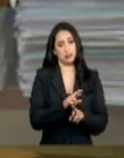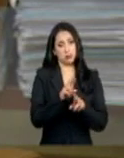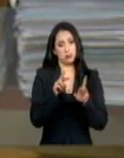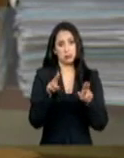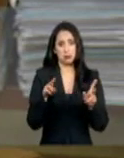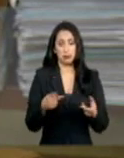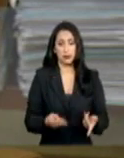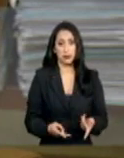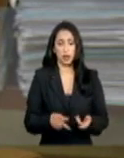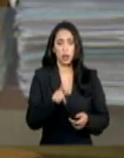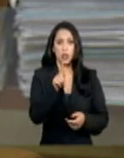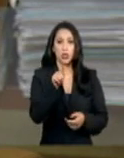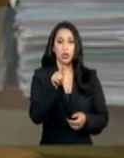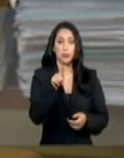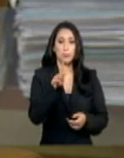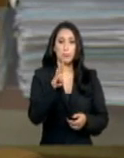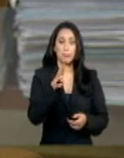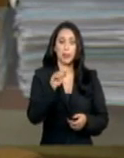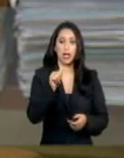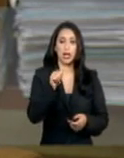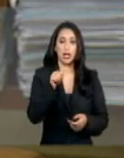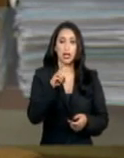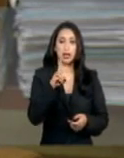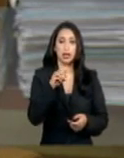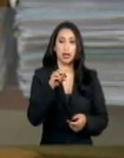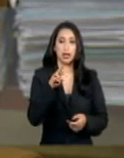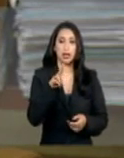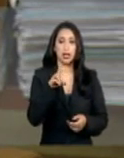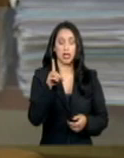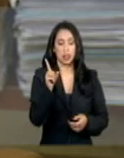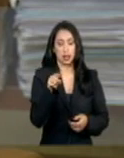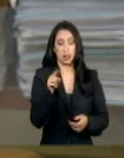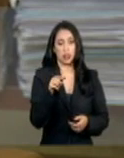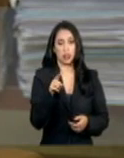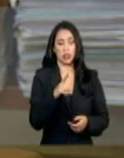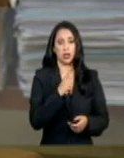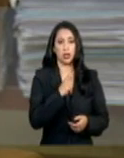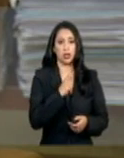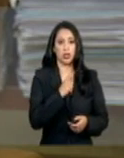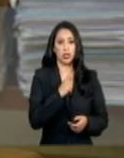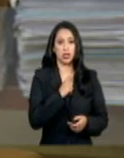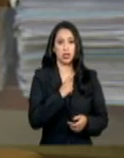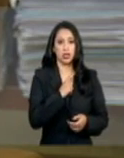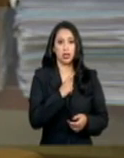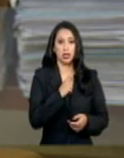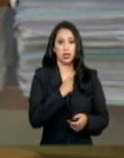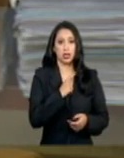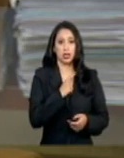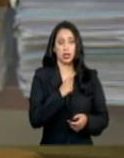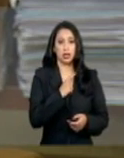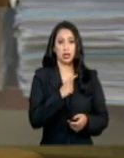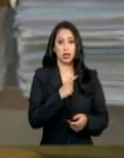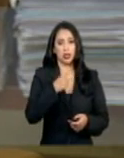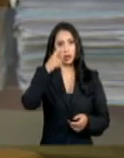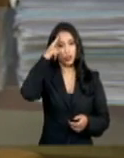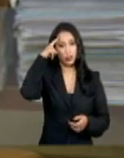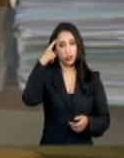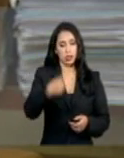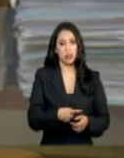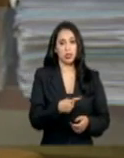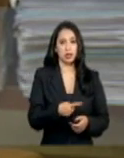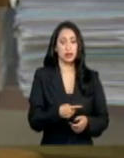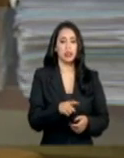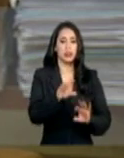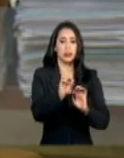gustavo henrique badaró e pierpaolo cruz bottini que tem o beneplácito de autorizado magistério doutrinário cuja